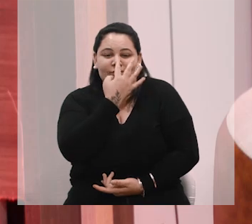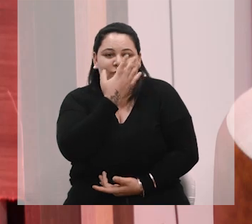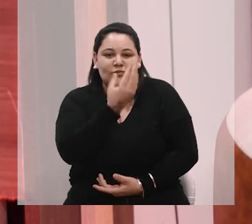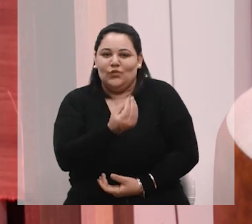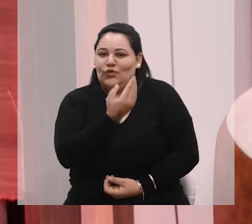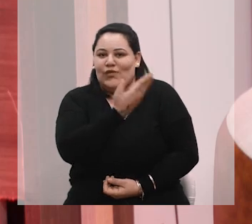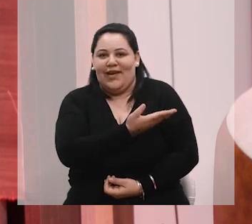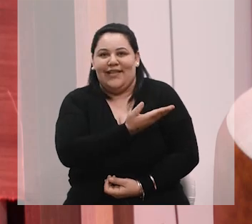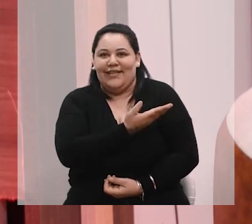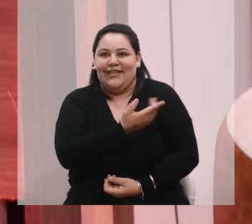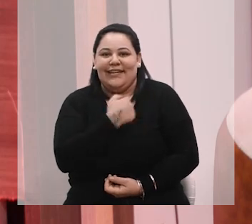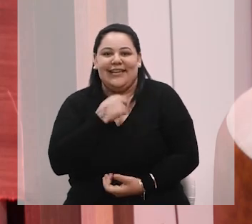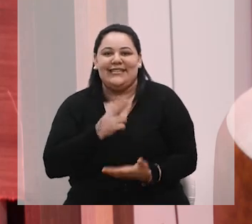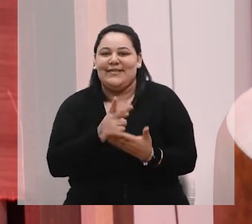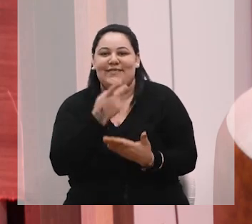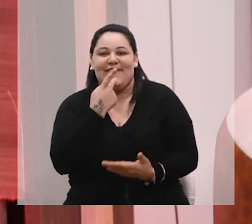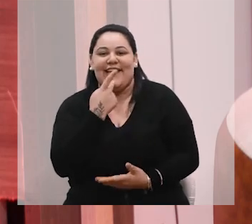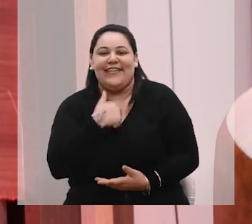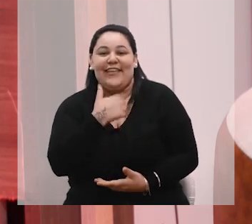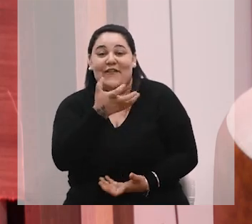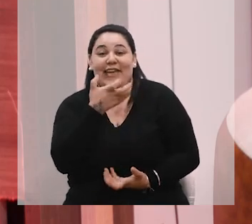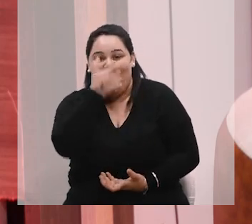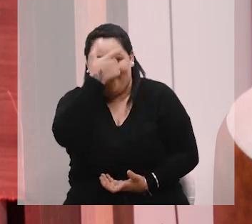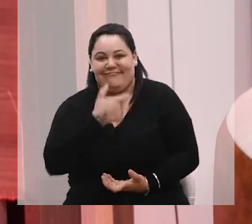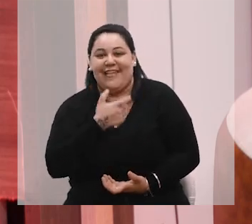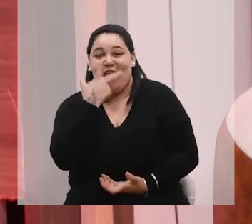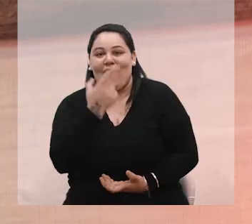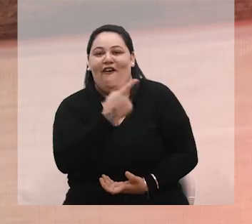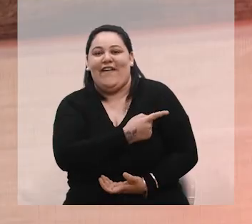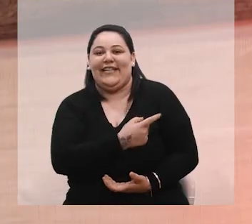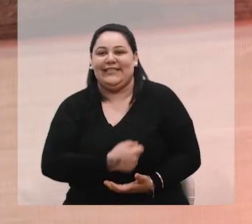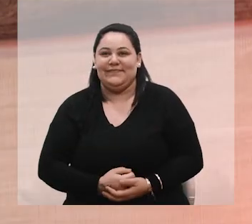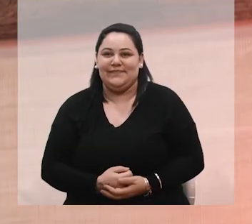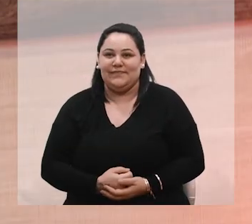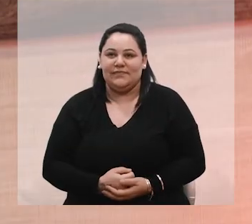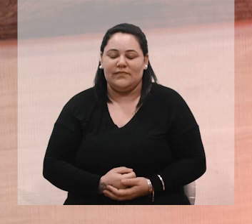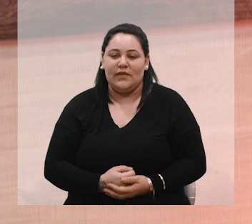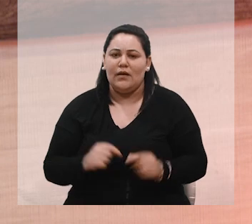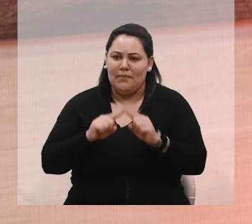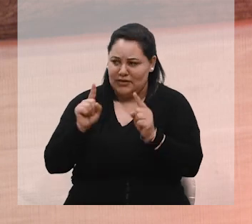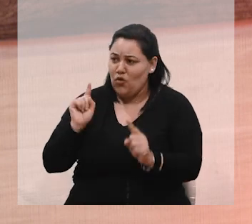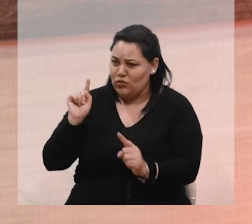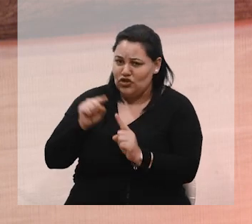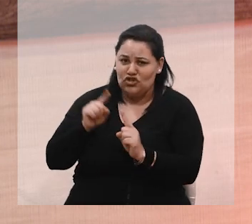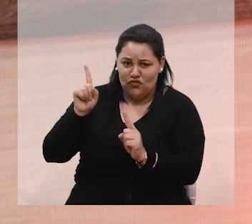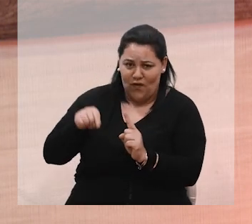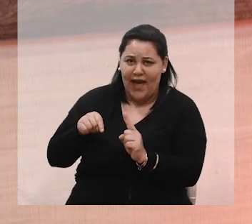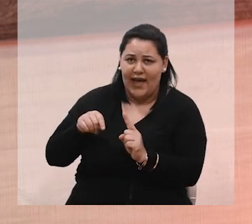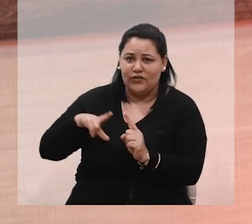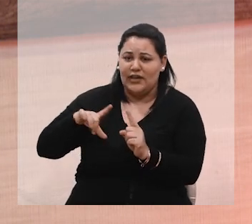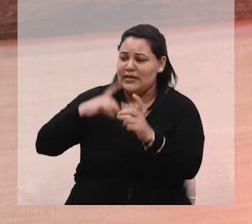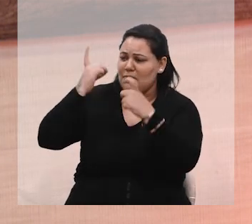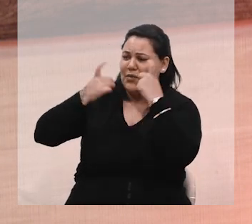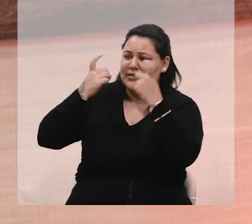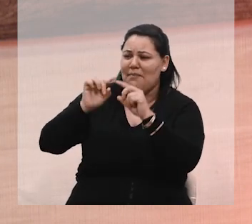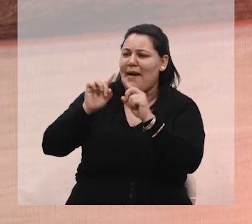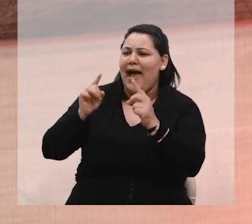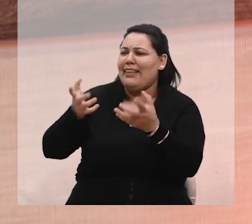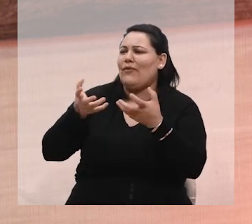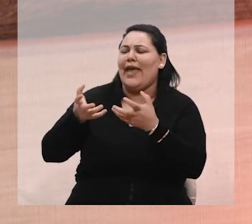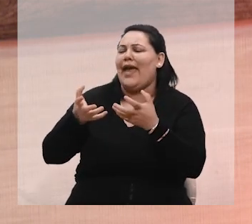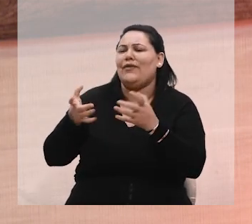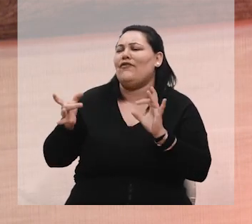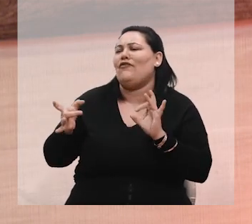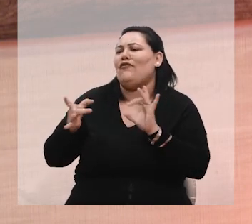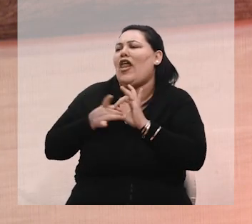admiradora dela. Eu digo, eu quero ser como você quando eu crescer. Mas eu vou nesse sentido. A tua pretensão era essa, quando tu ficas naquela preocupação toda, mas eu não quero